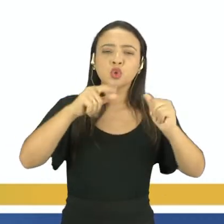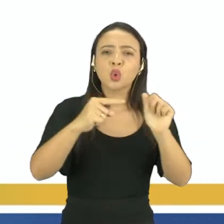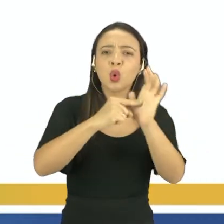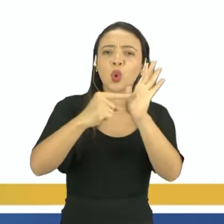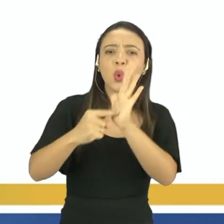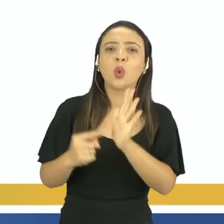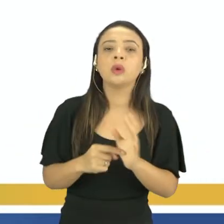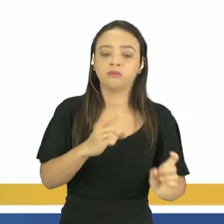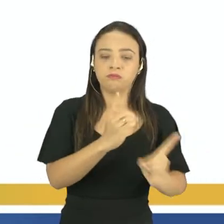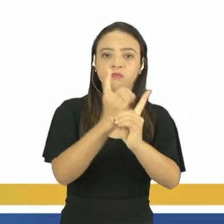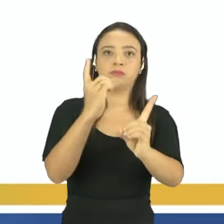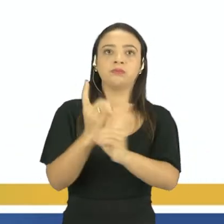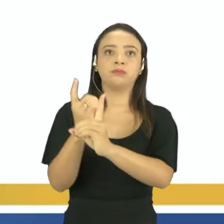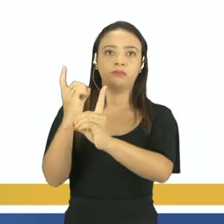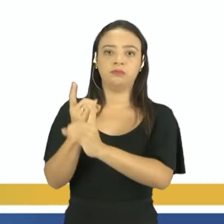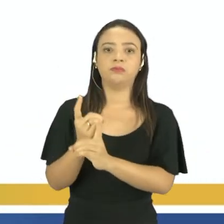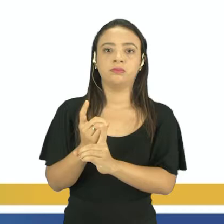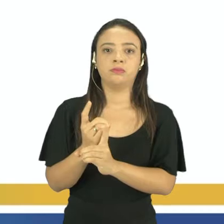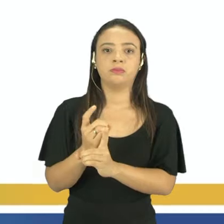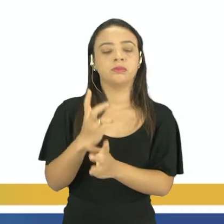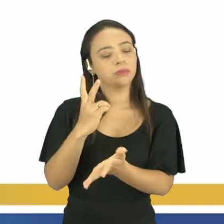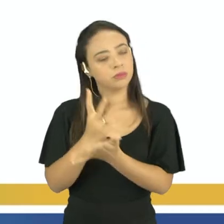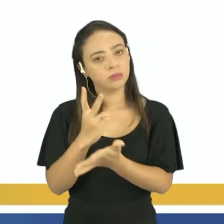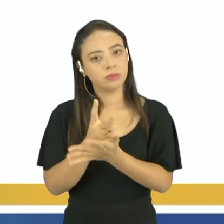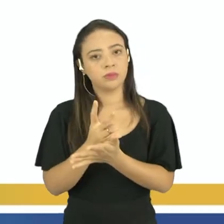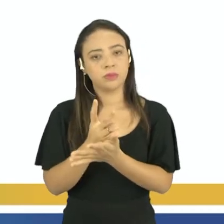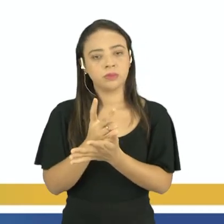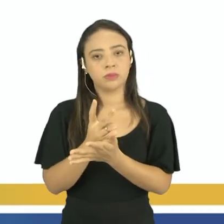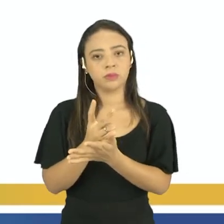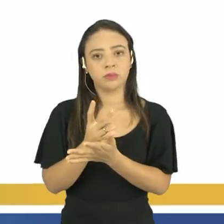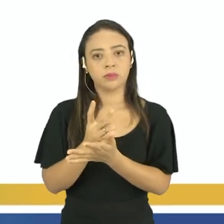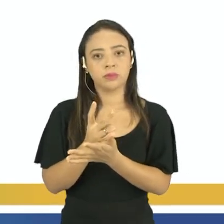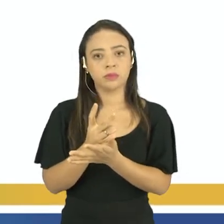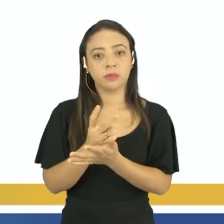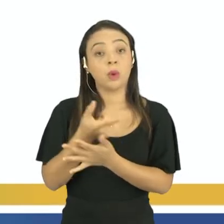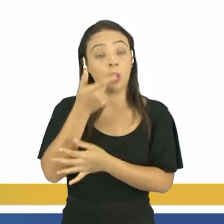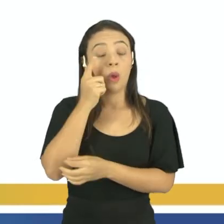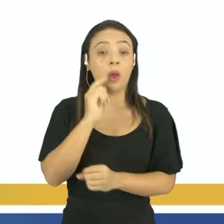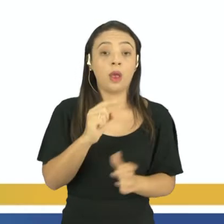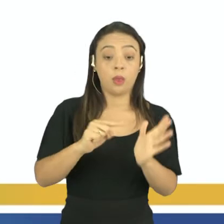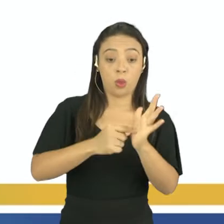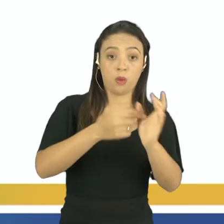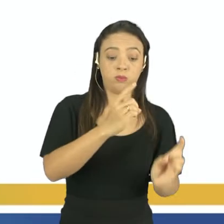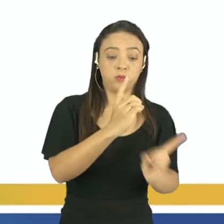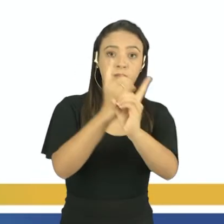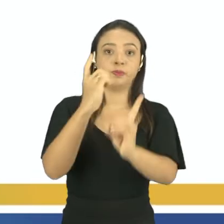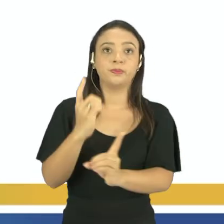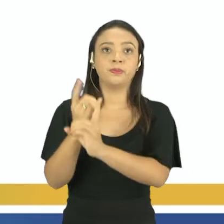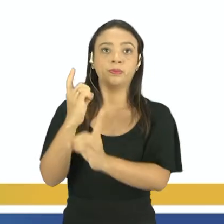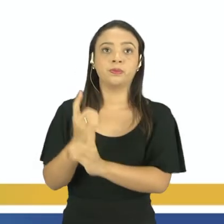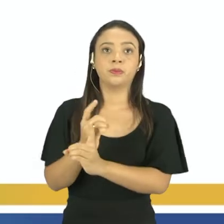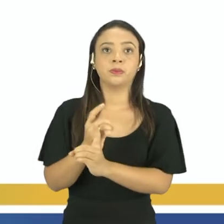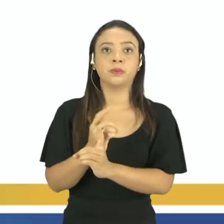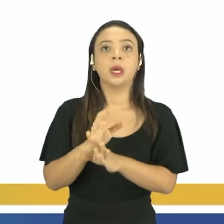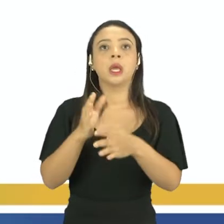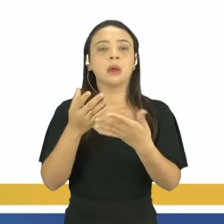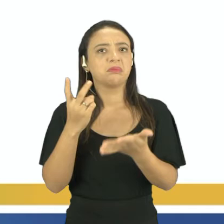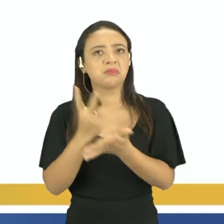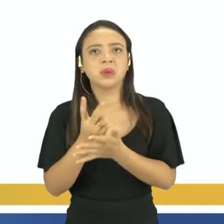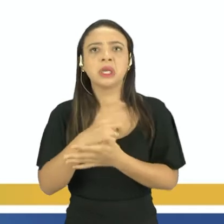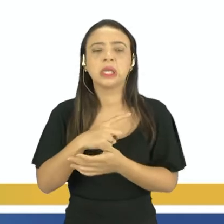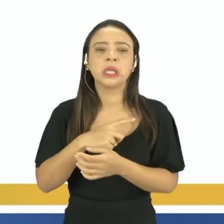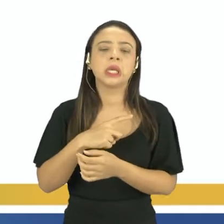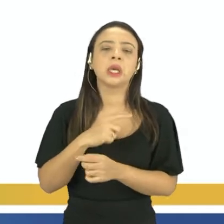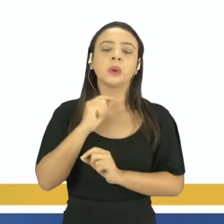uma da outra. Então, quando todos os pontos da primeira também são pontos da segunda e vice-versa, né? É comum, inclusive,